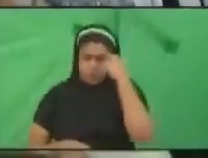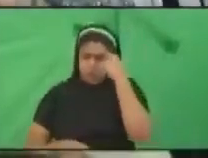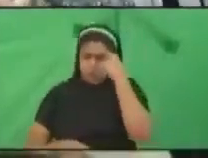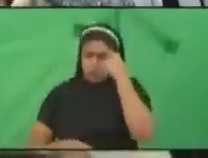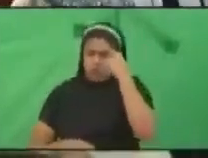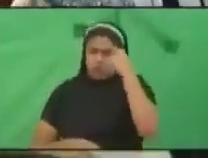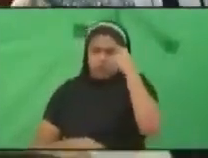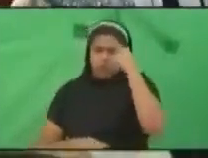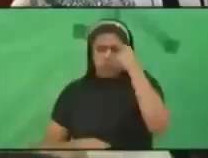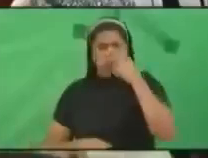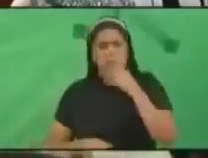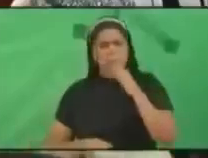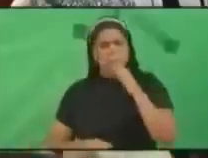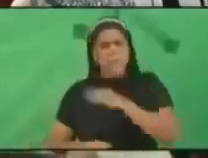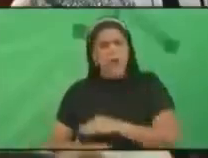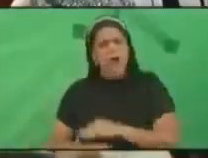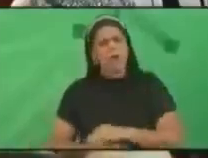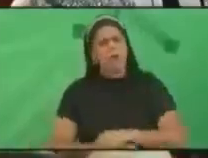mau.